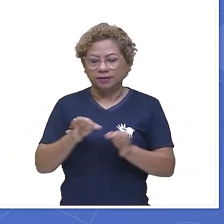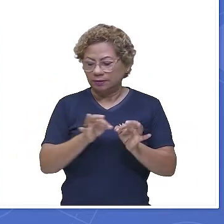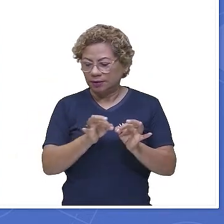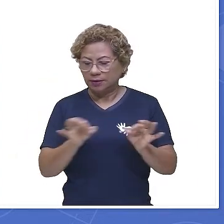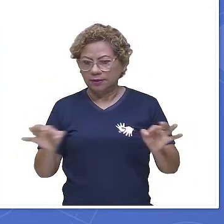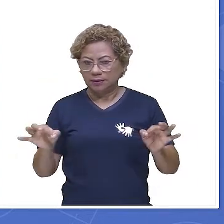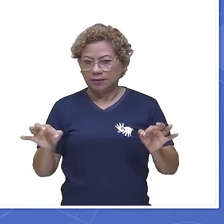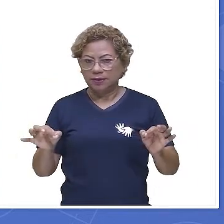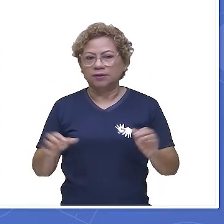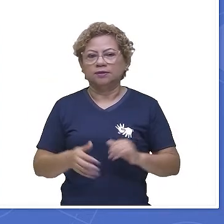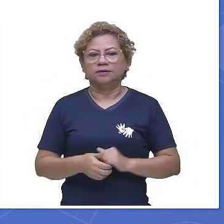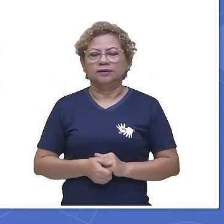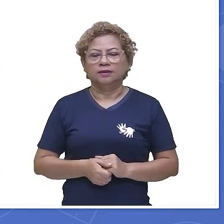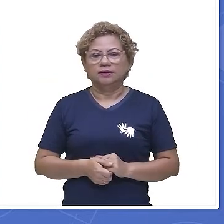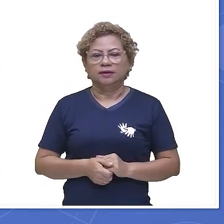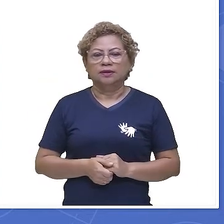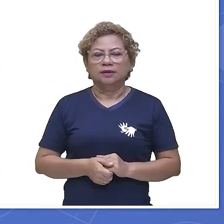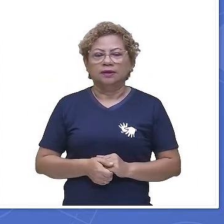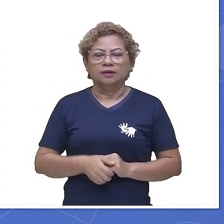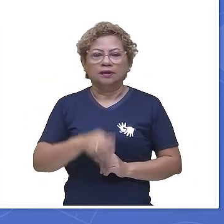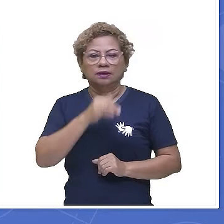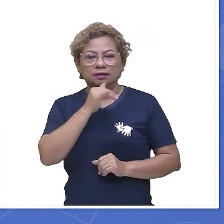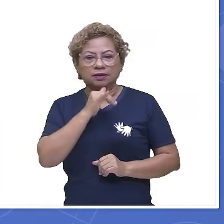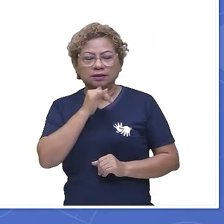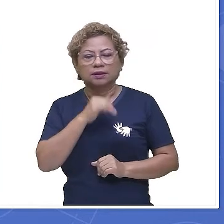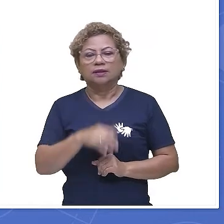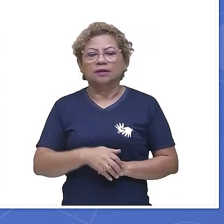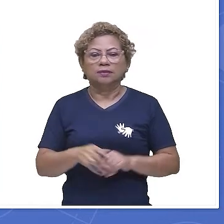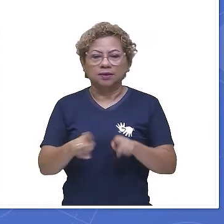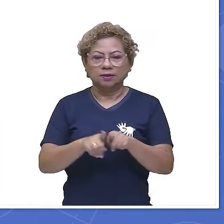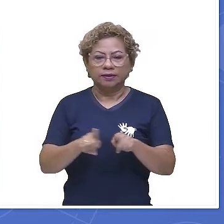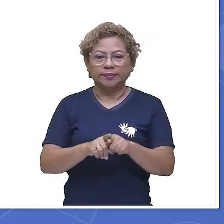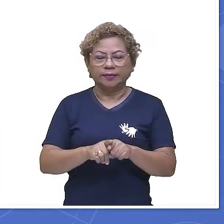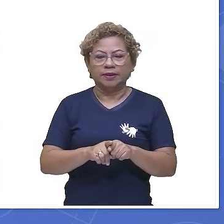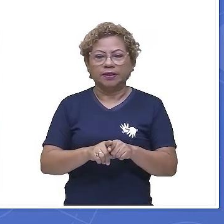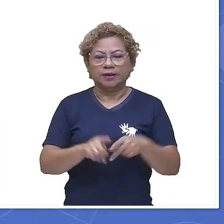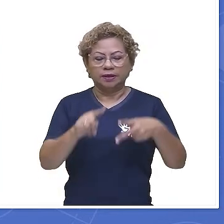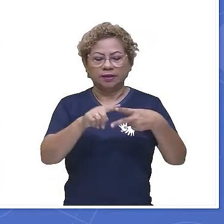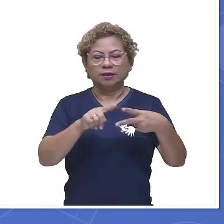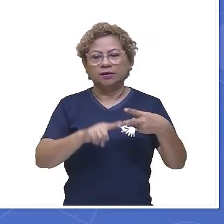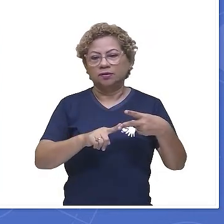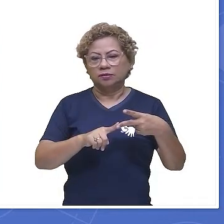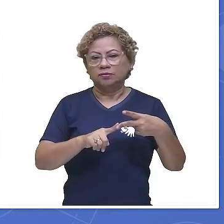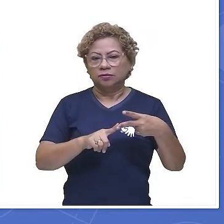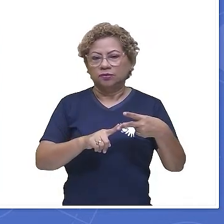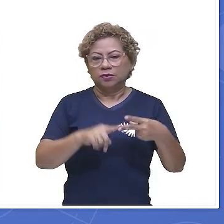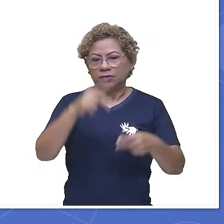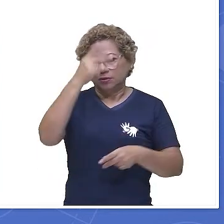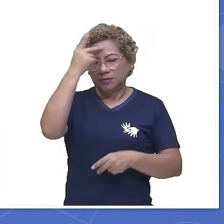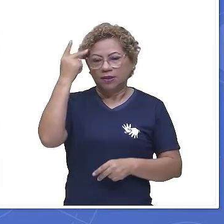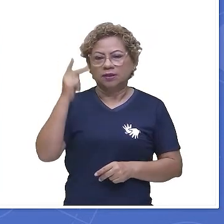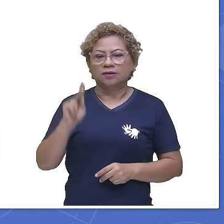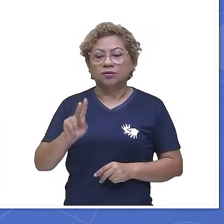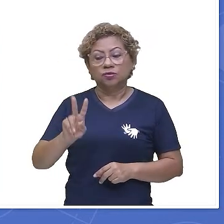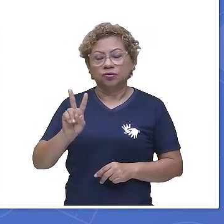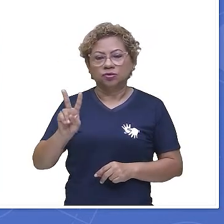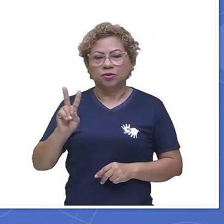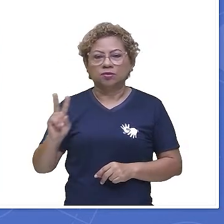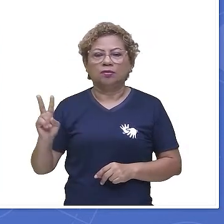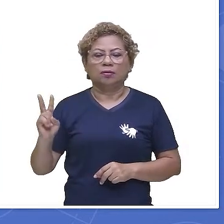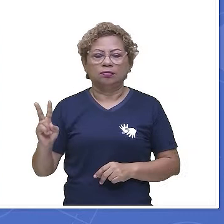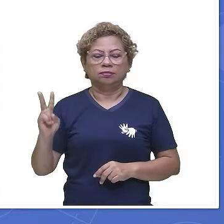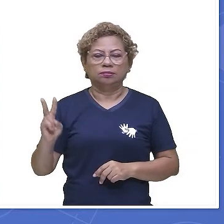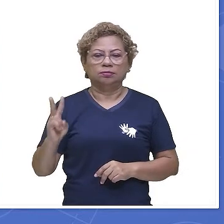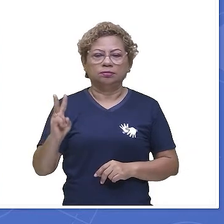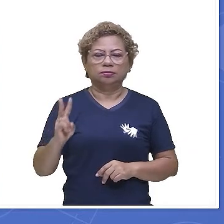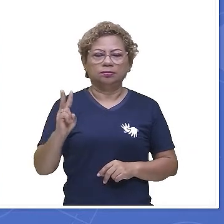O deslocamento de uma pessoa entre 2 pontos, né, é uma grandeza vetorial. Então, por exemplo, você indo para a sua escola,